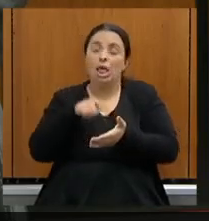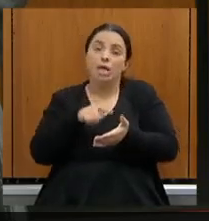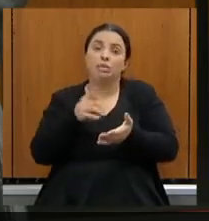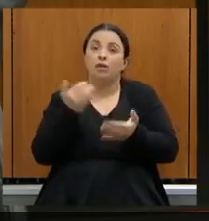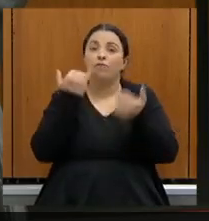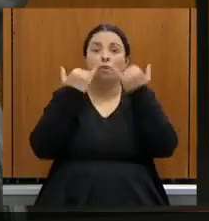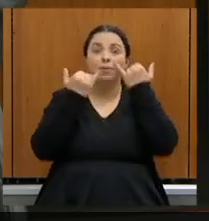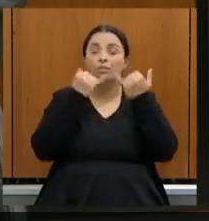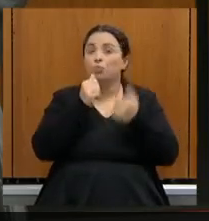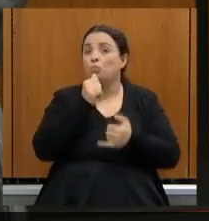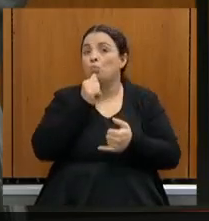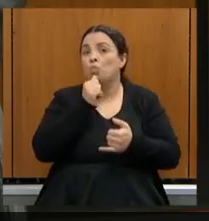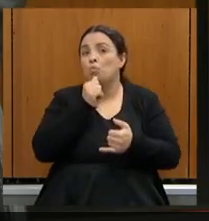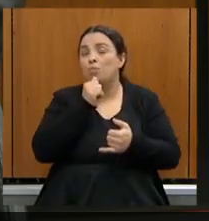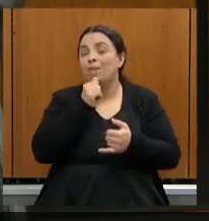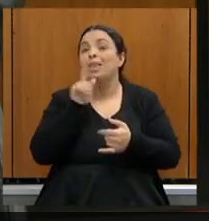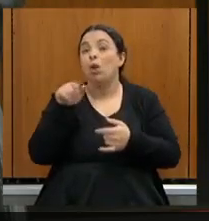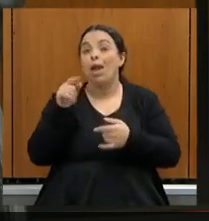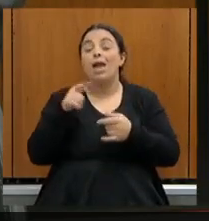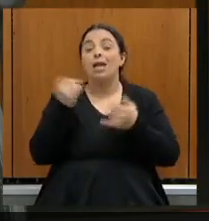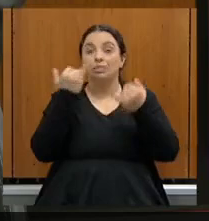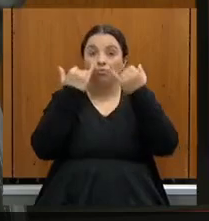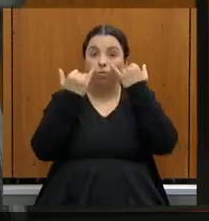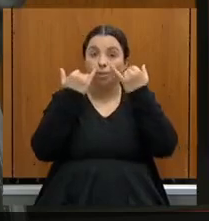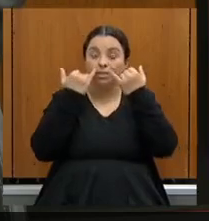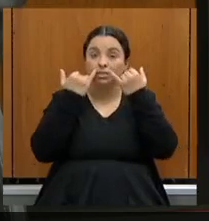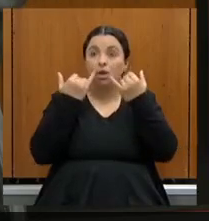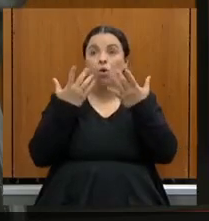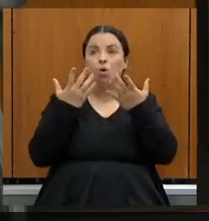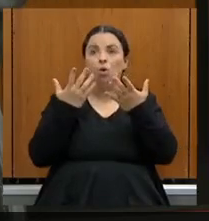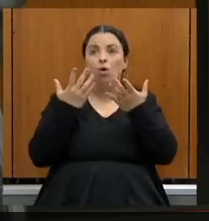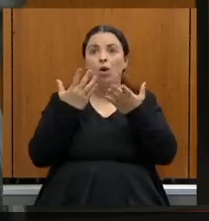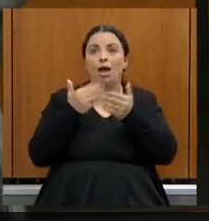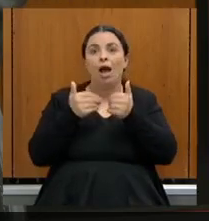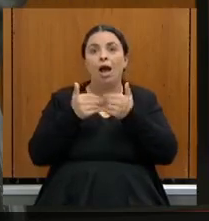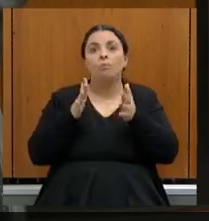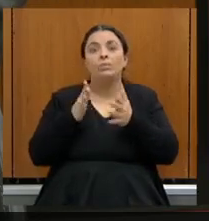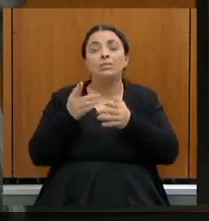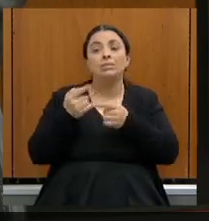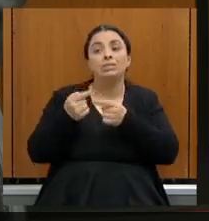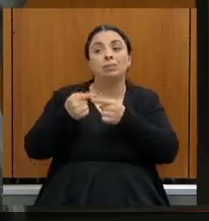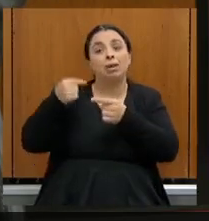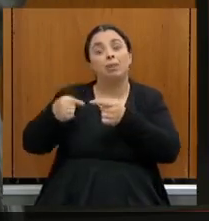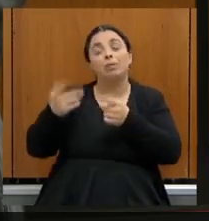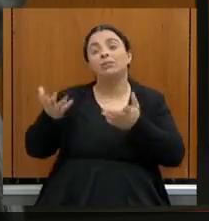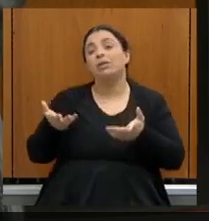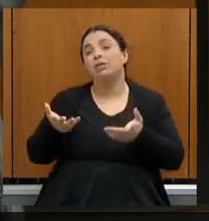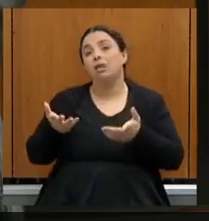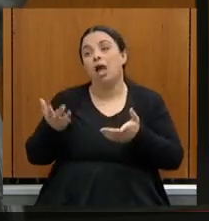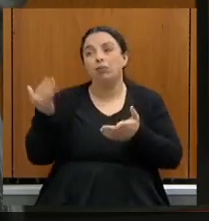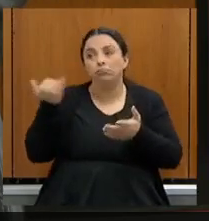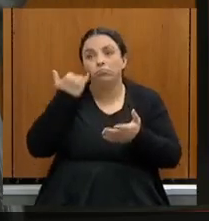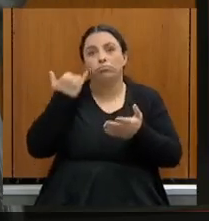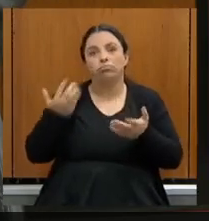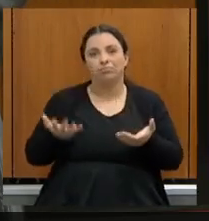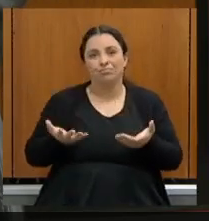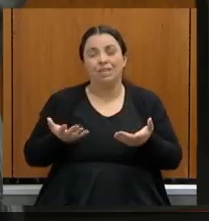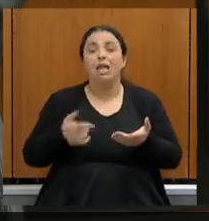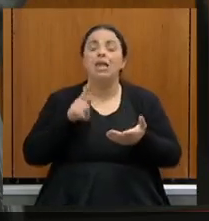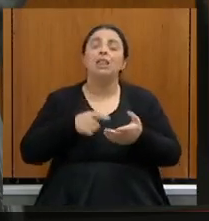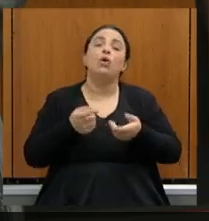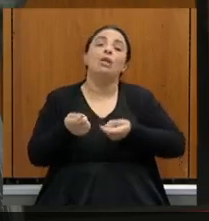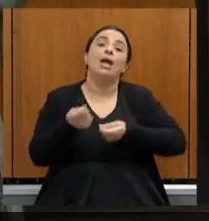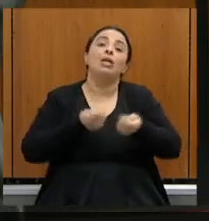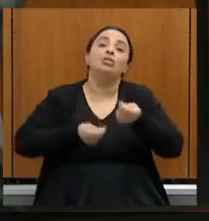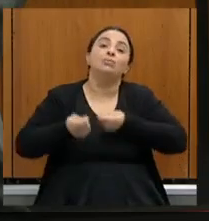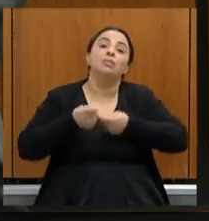surgiram na semana passada. Então, os próximos passos são os seguintes, na administração pública, quando nós recebemos uma